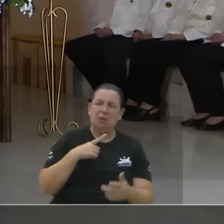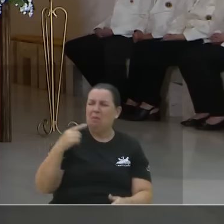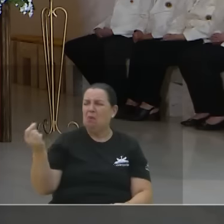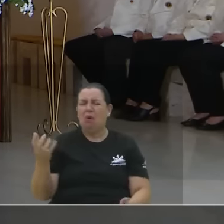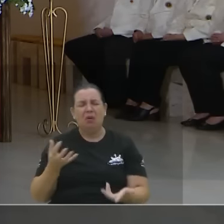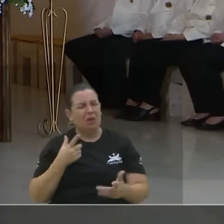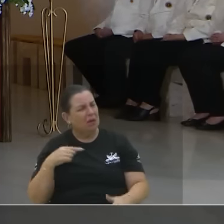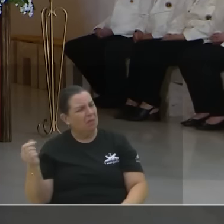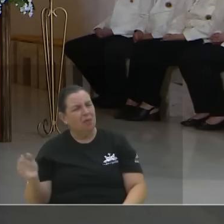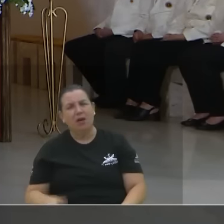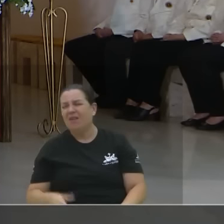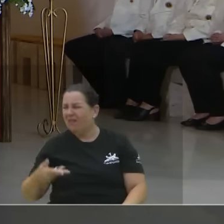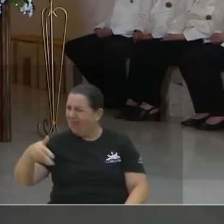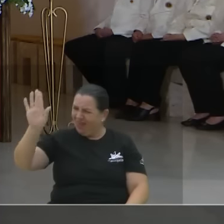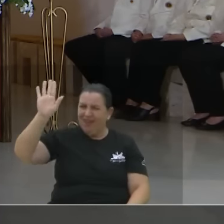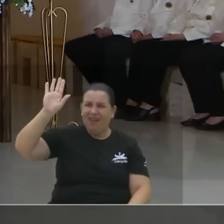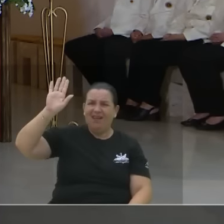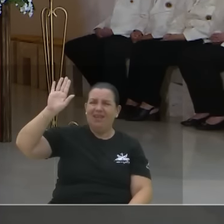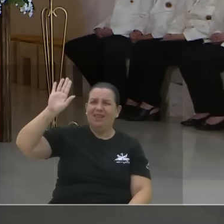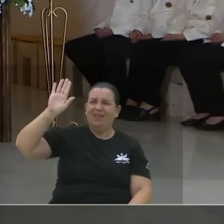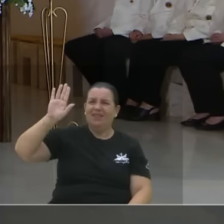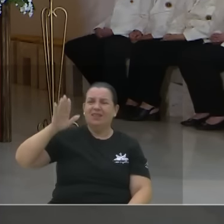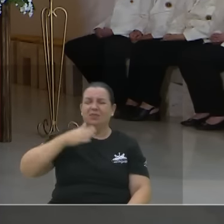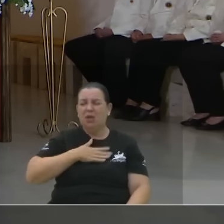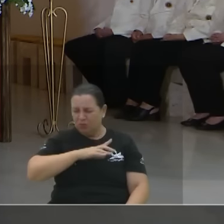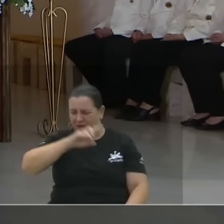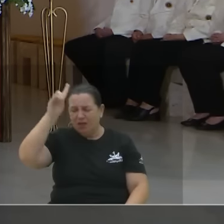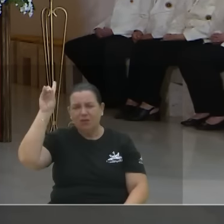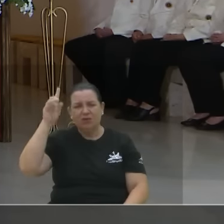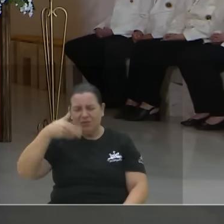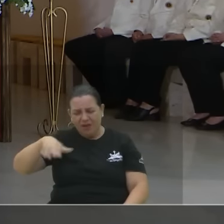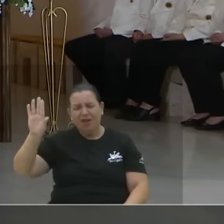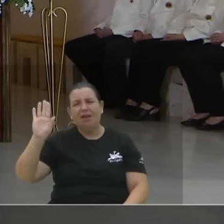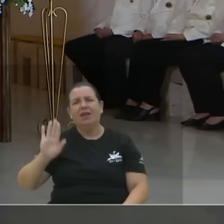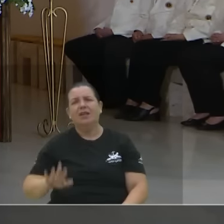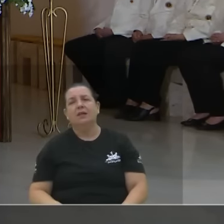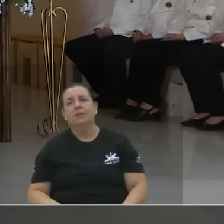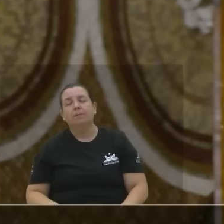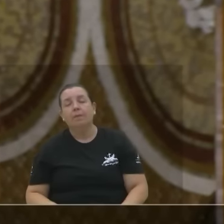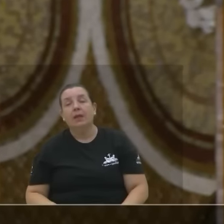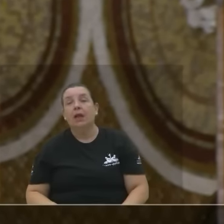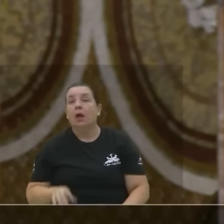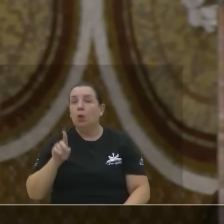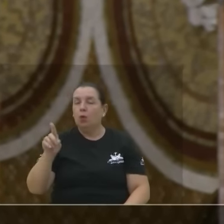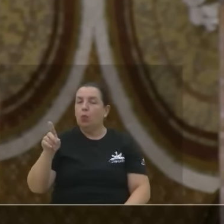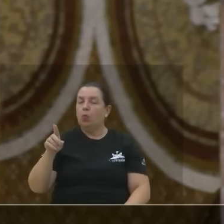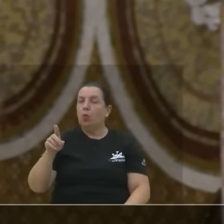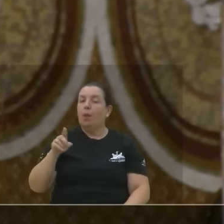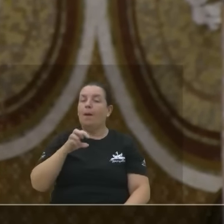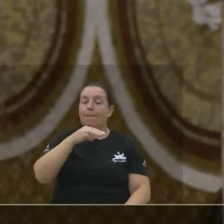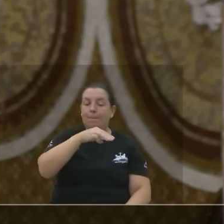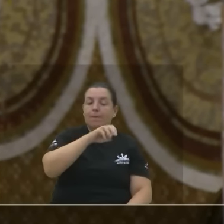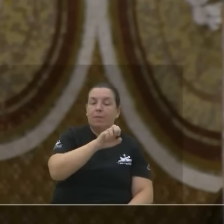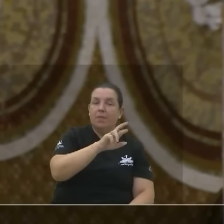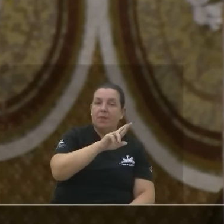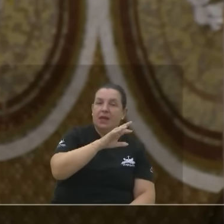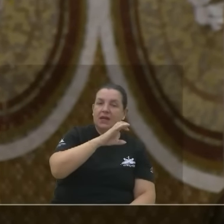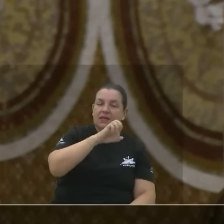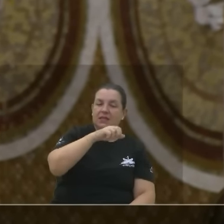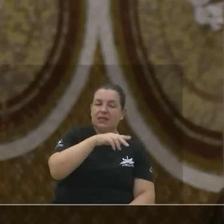quero ir embora. Vai embora uma vez, meu Deus do céu. O mercenário que não é